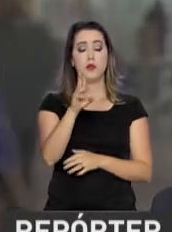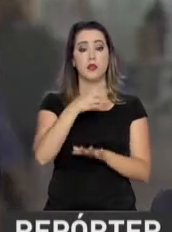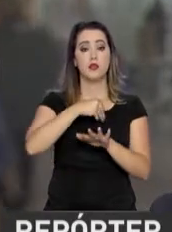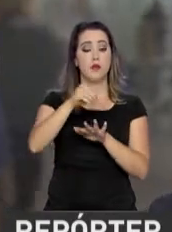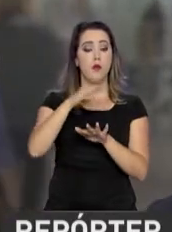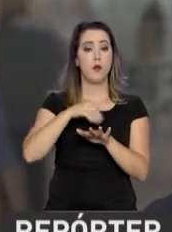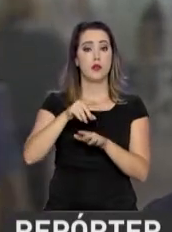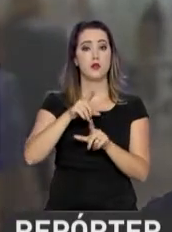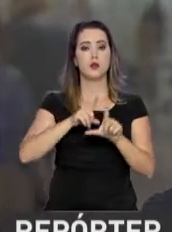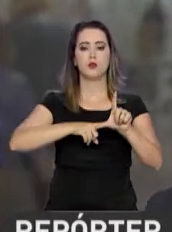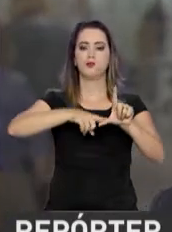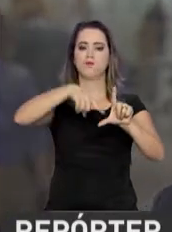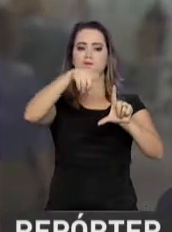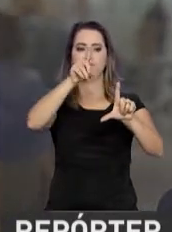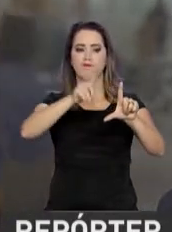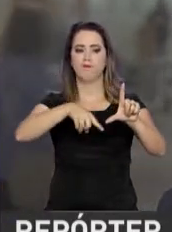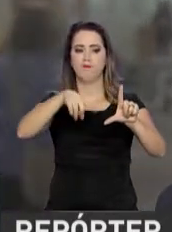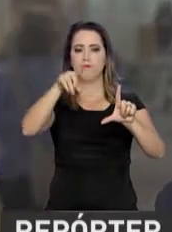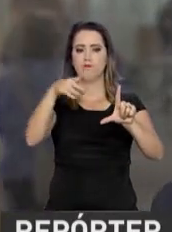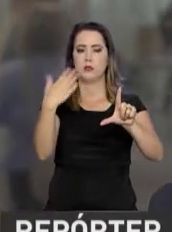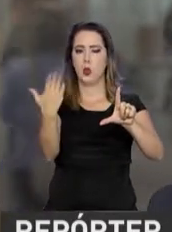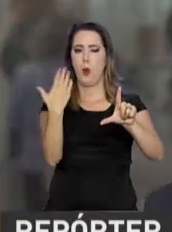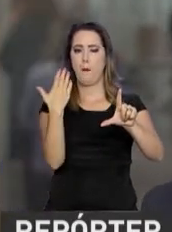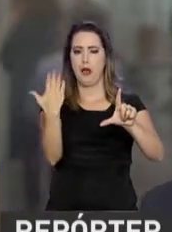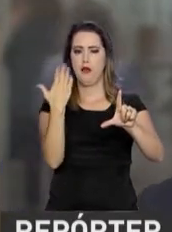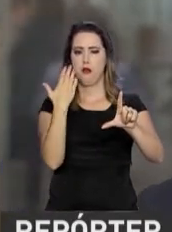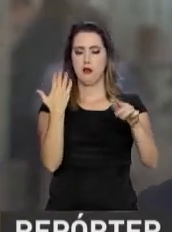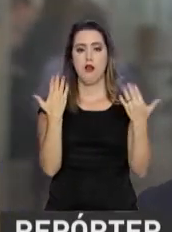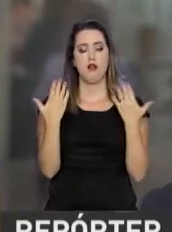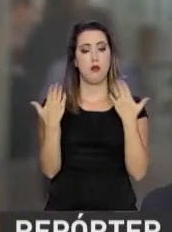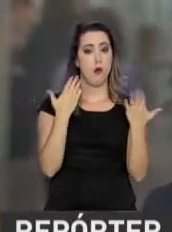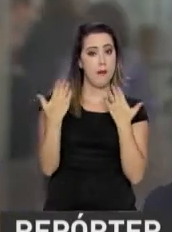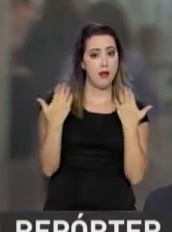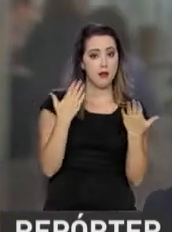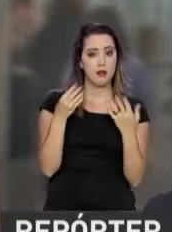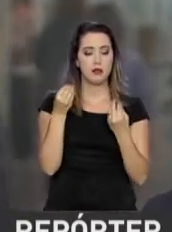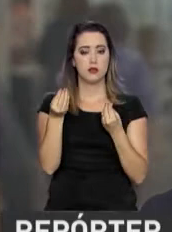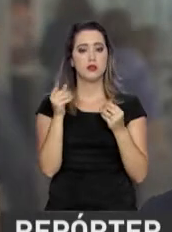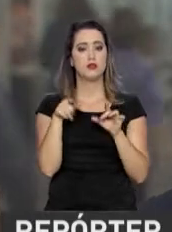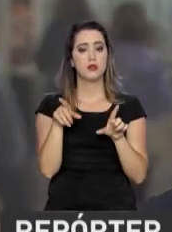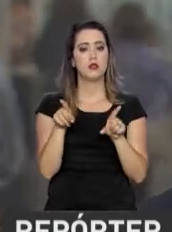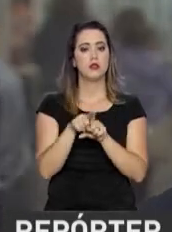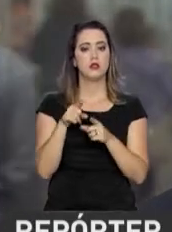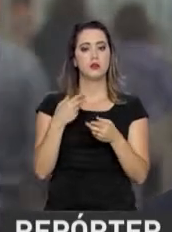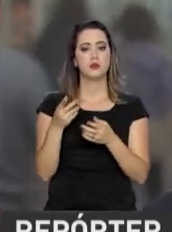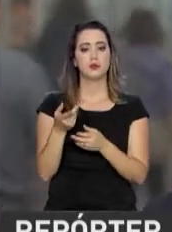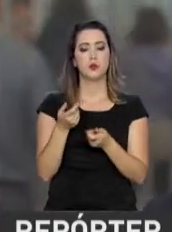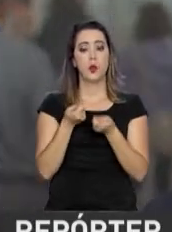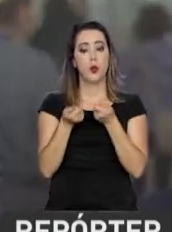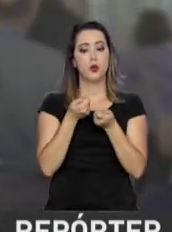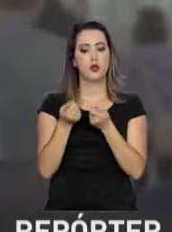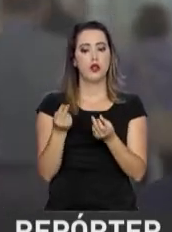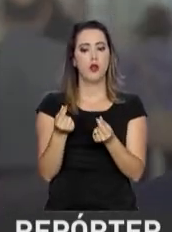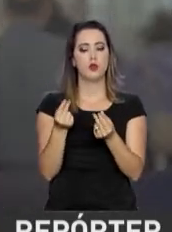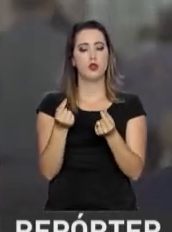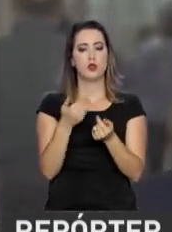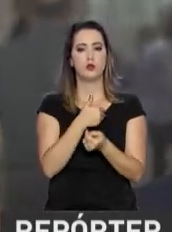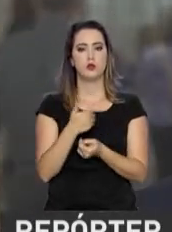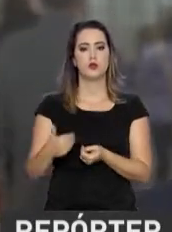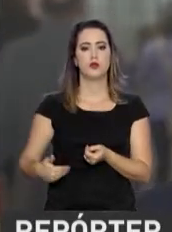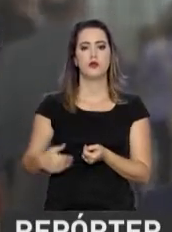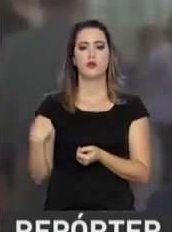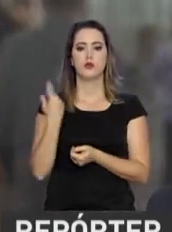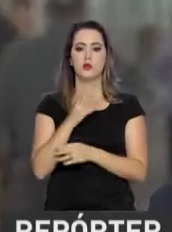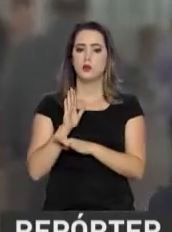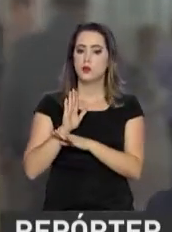gráficos poder visualizar melhor isso tudo e fazer com que ele possa fiscalizar os recursos públicos de uma maneira que